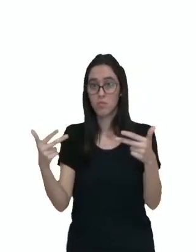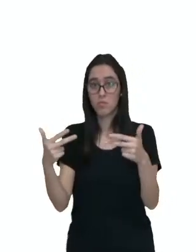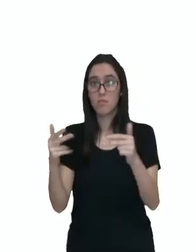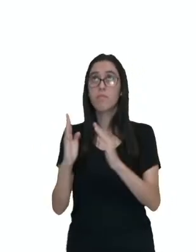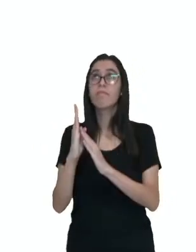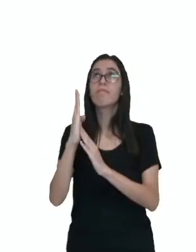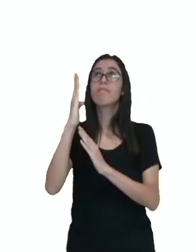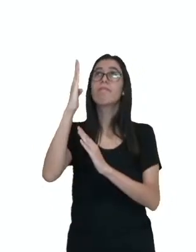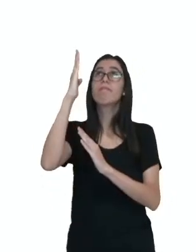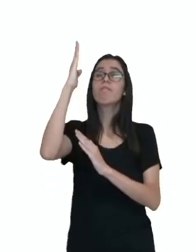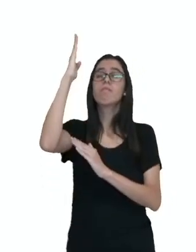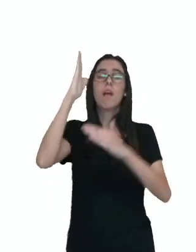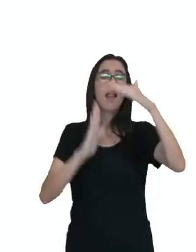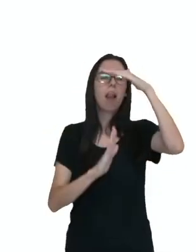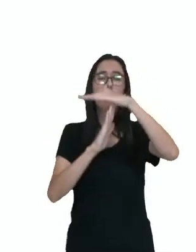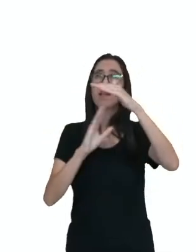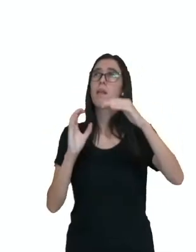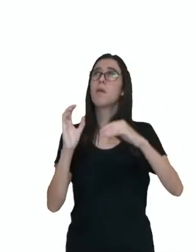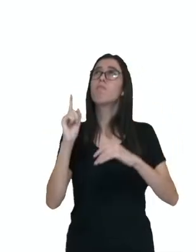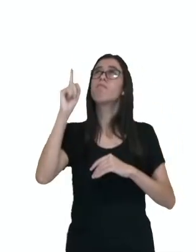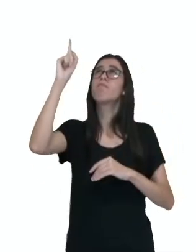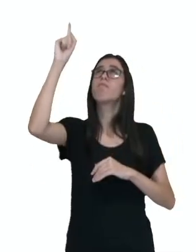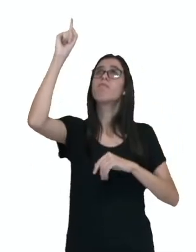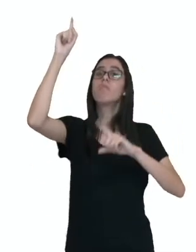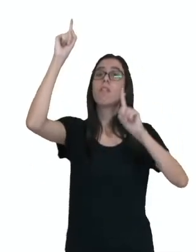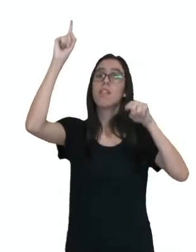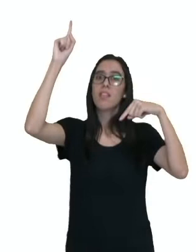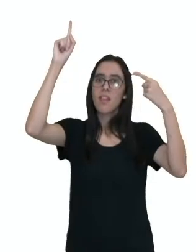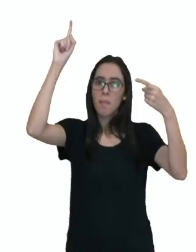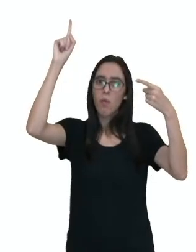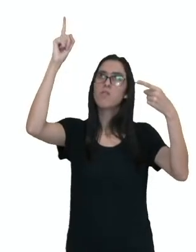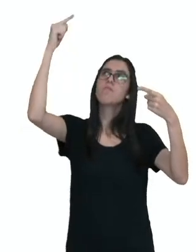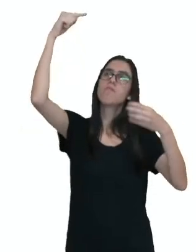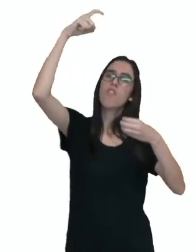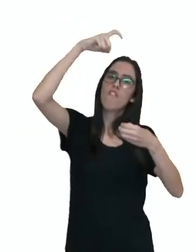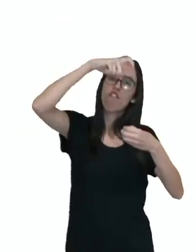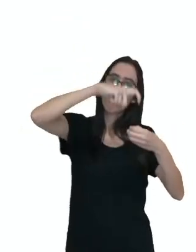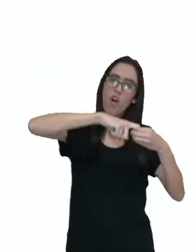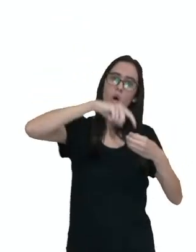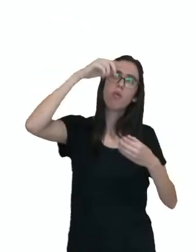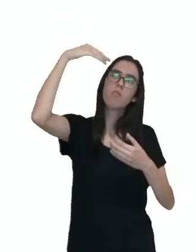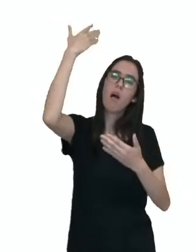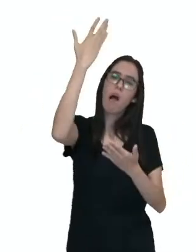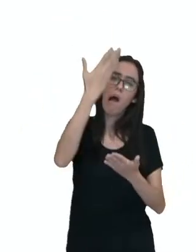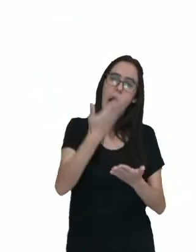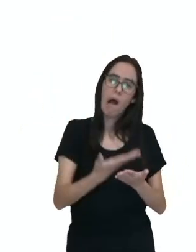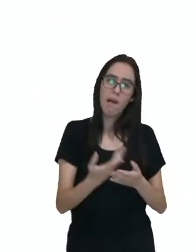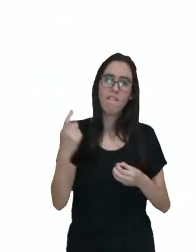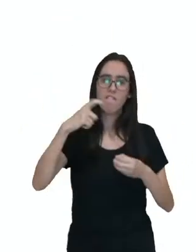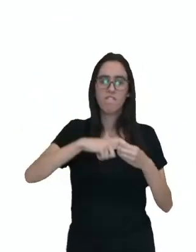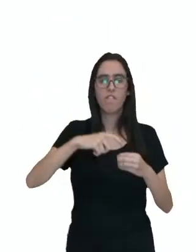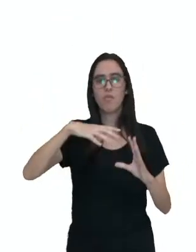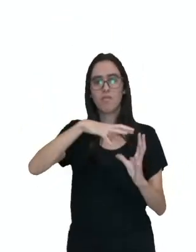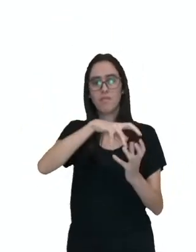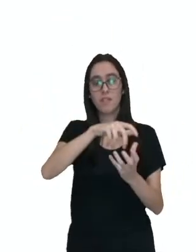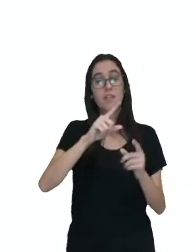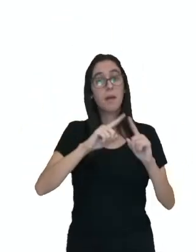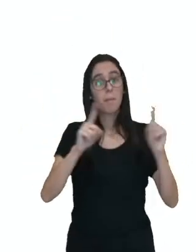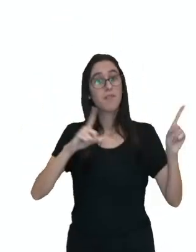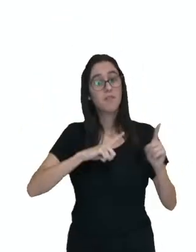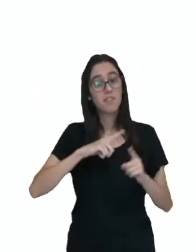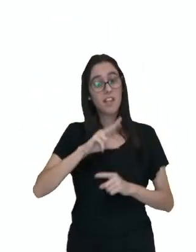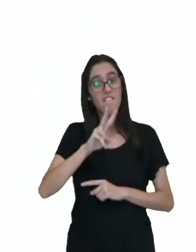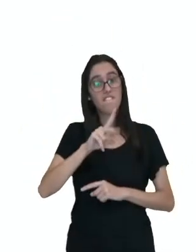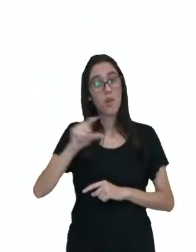um certo limite, para em seguida ser atraído para o chão, mas existe uma velocidade mínima com que o objeto inicia